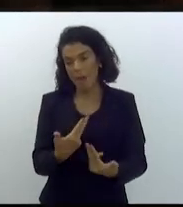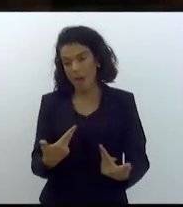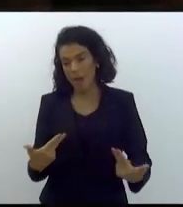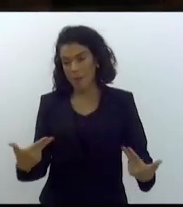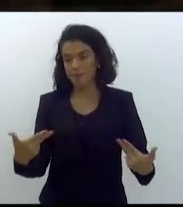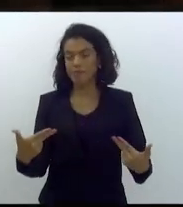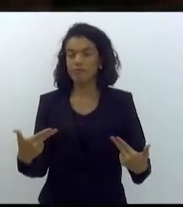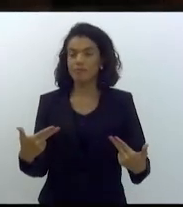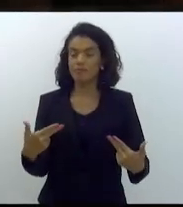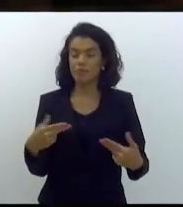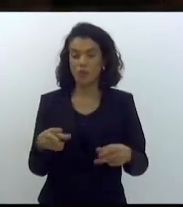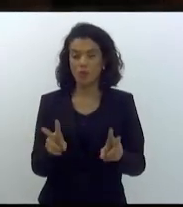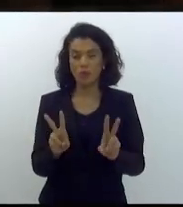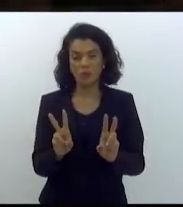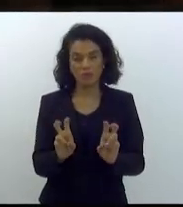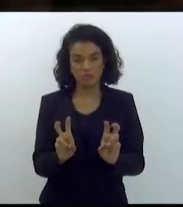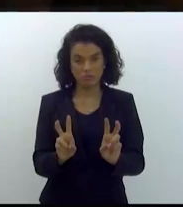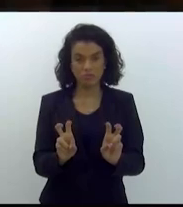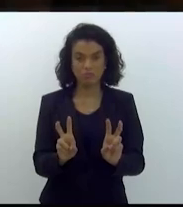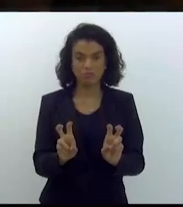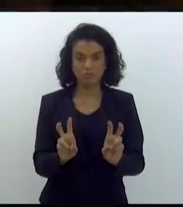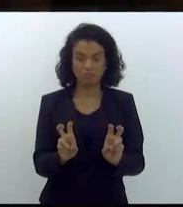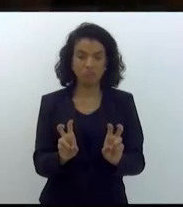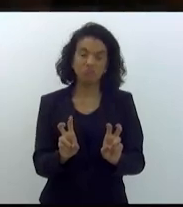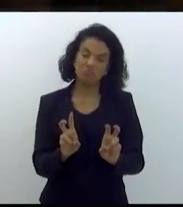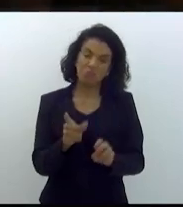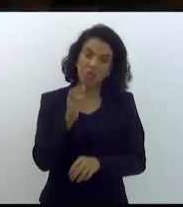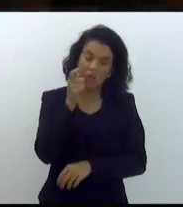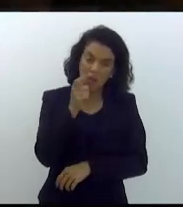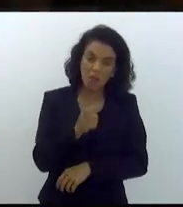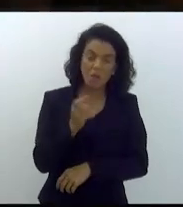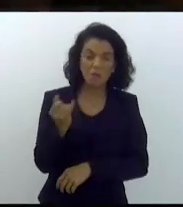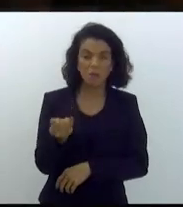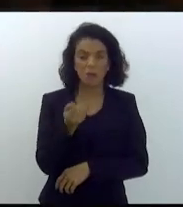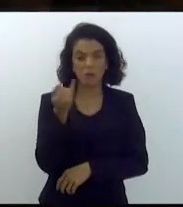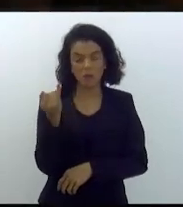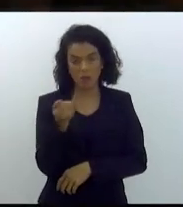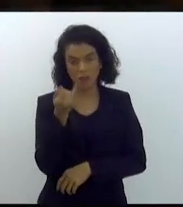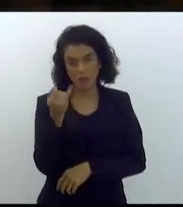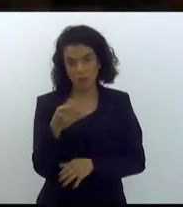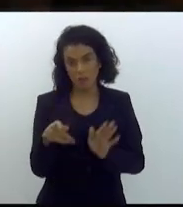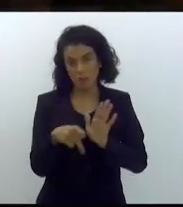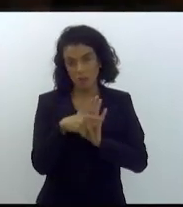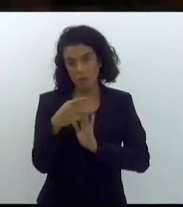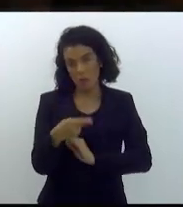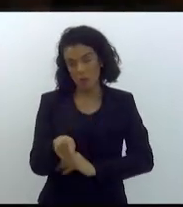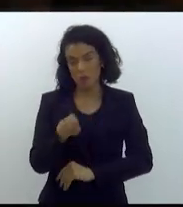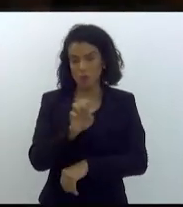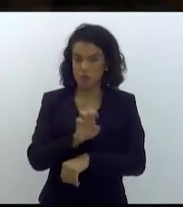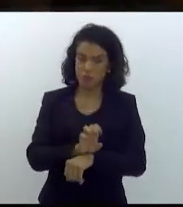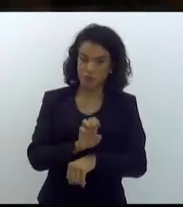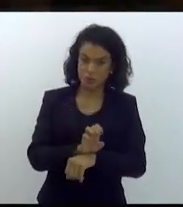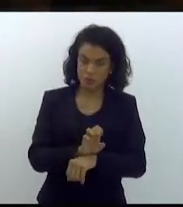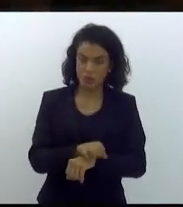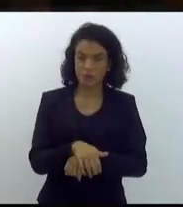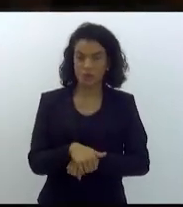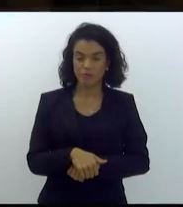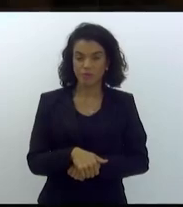em matemática bastante importante aqui do nosso Estado